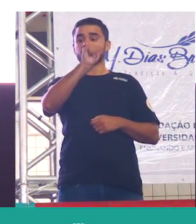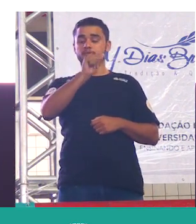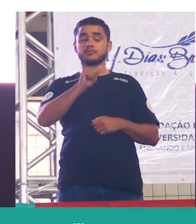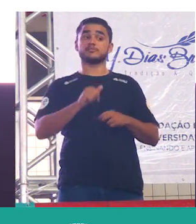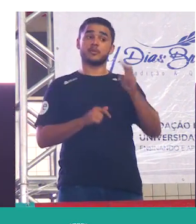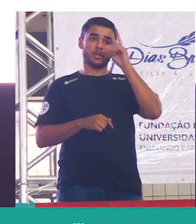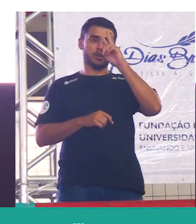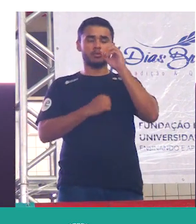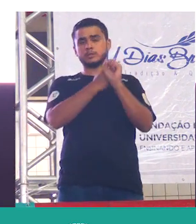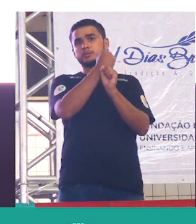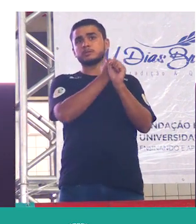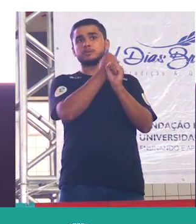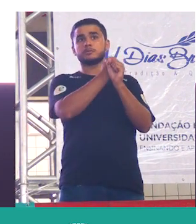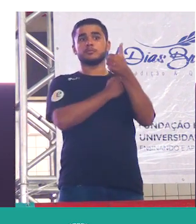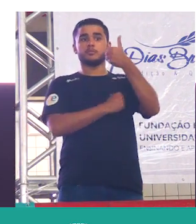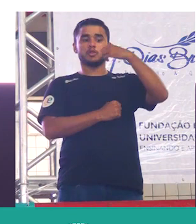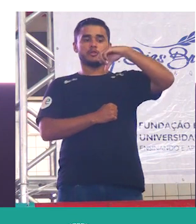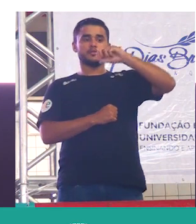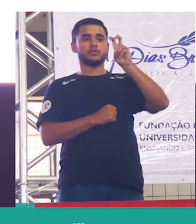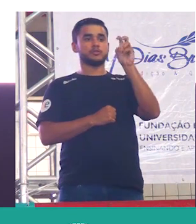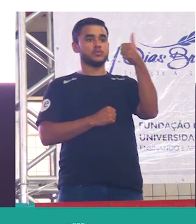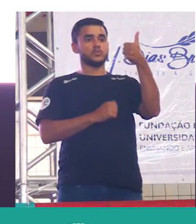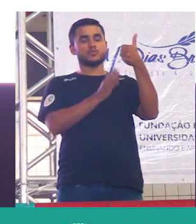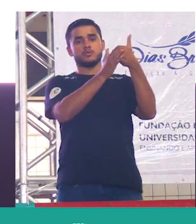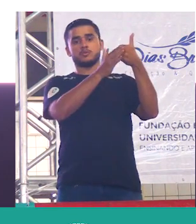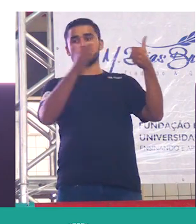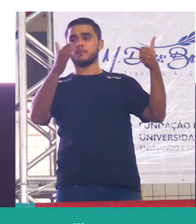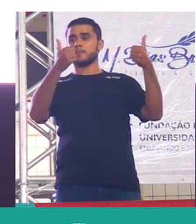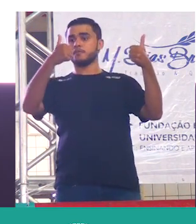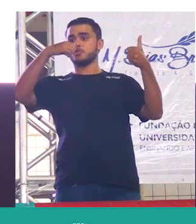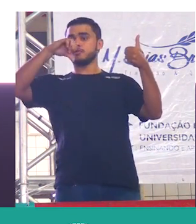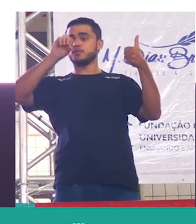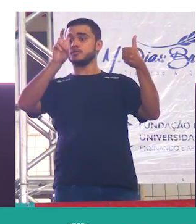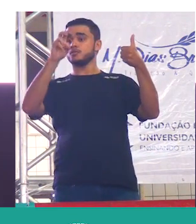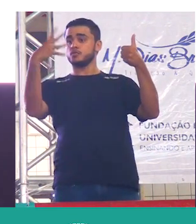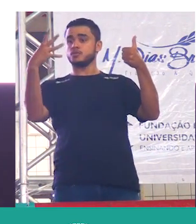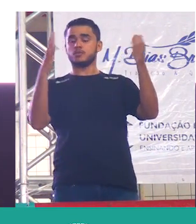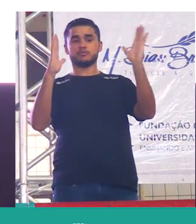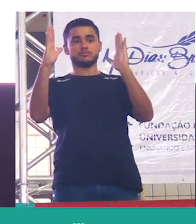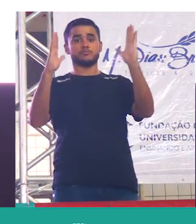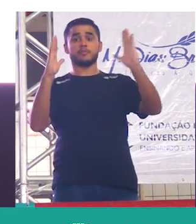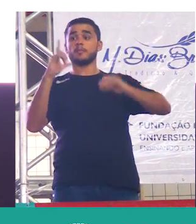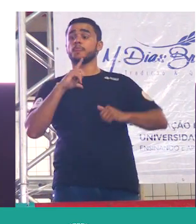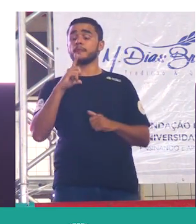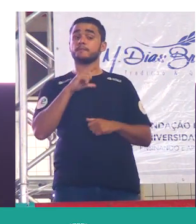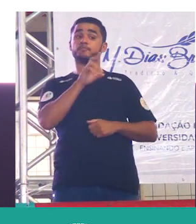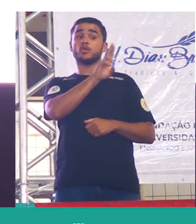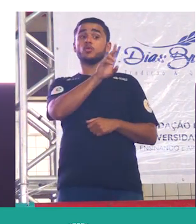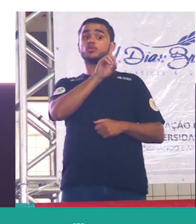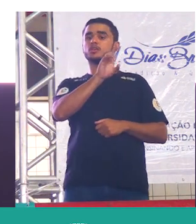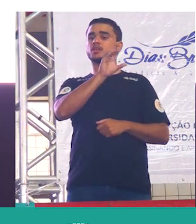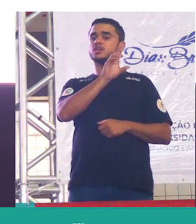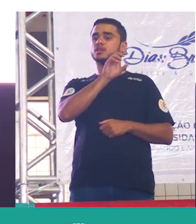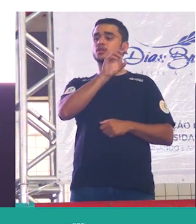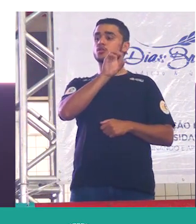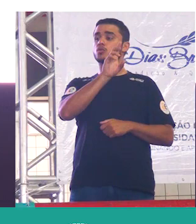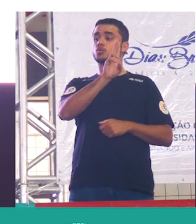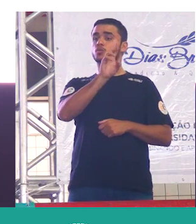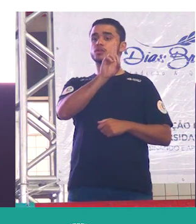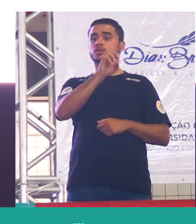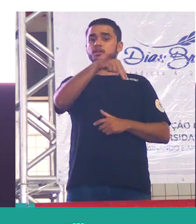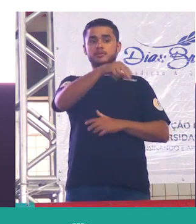3 anos em que o Vargas foi o nosso presidente, a UDN, principalmente, e outros